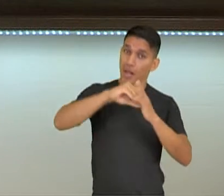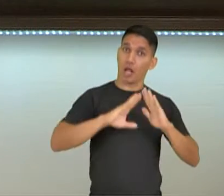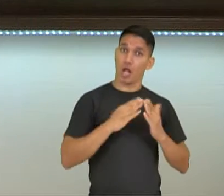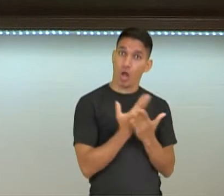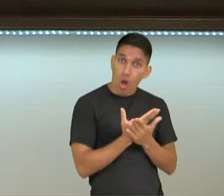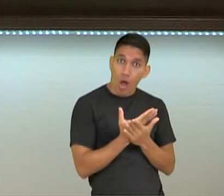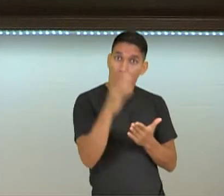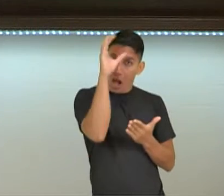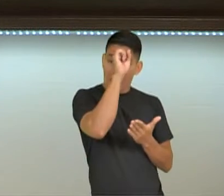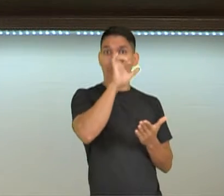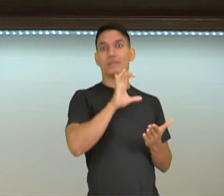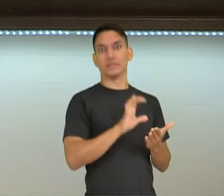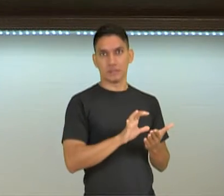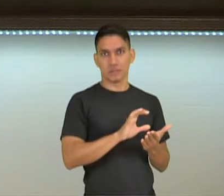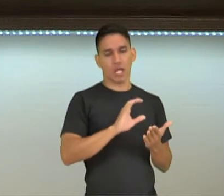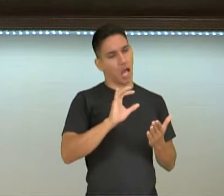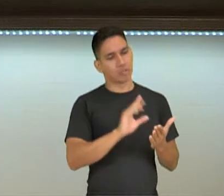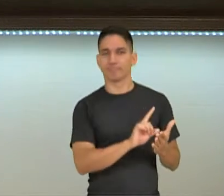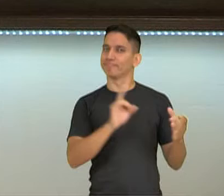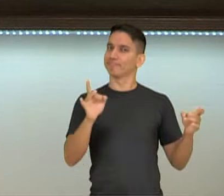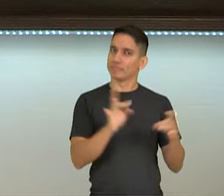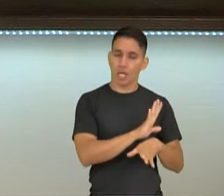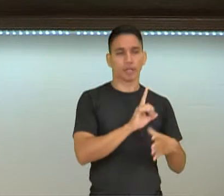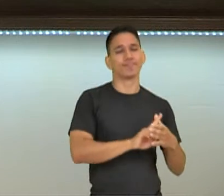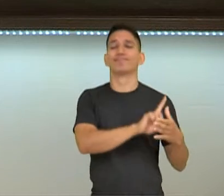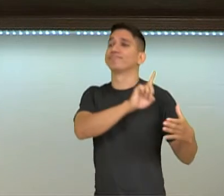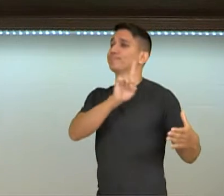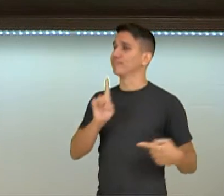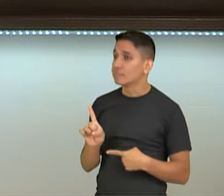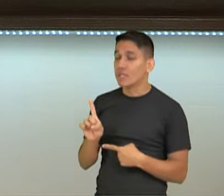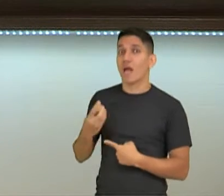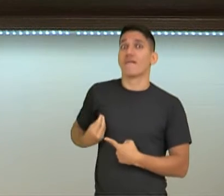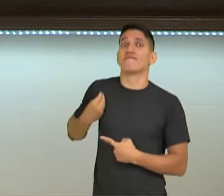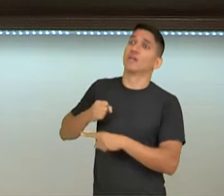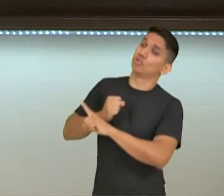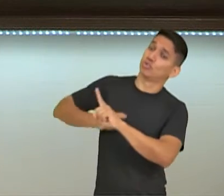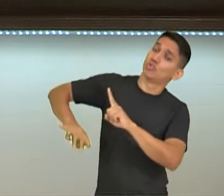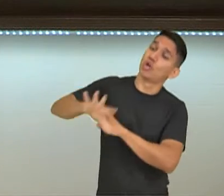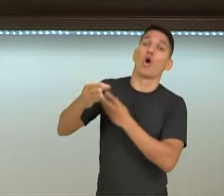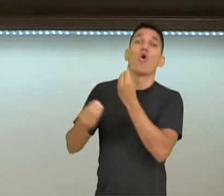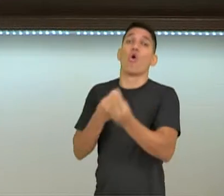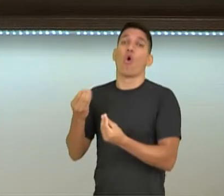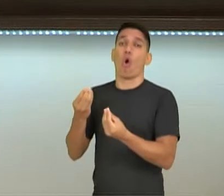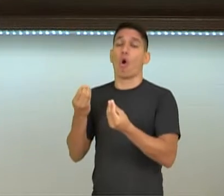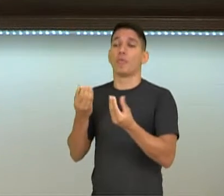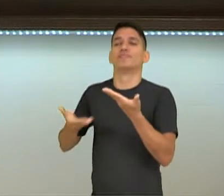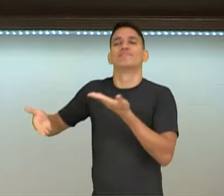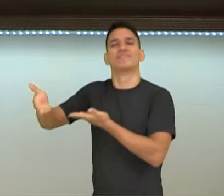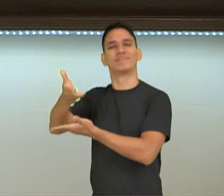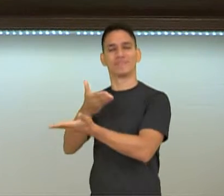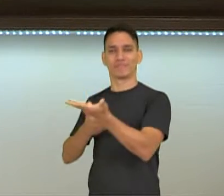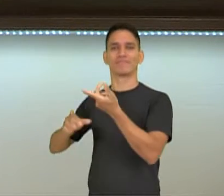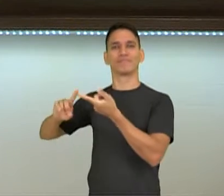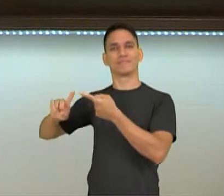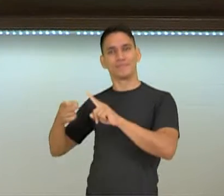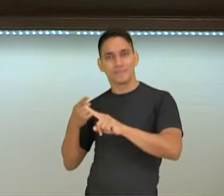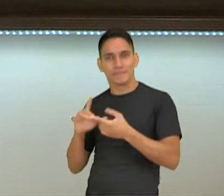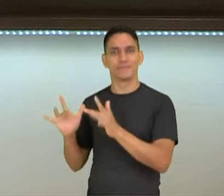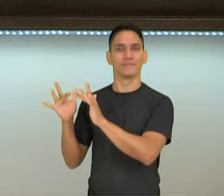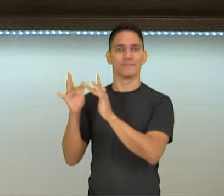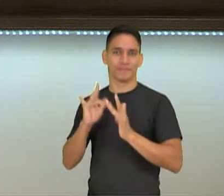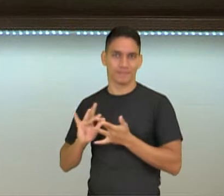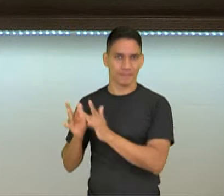isso para a tua vida inteira. Você vai ter que sempre conviver com as pessoas e a gente tem que tentar sempre conviver harmoniosamente. Da